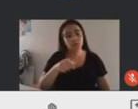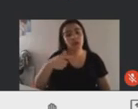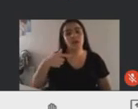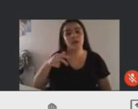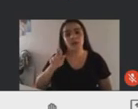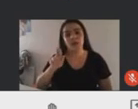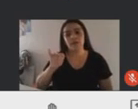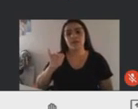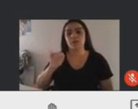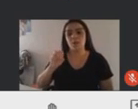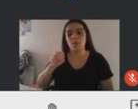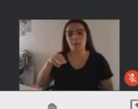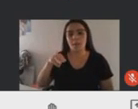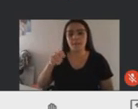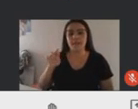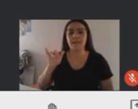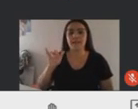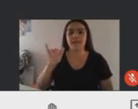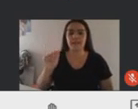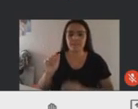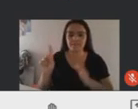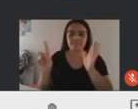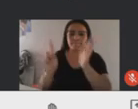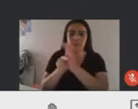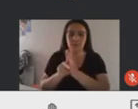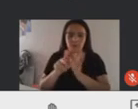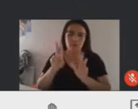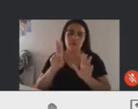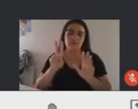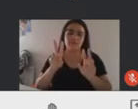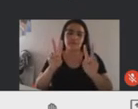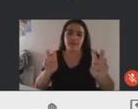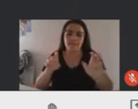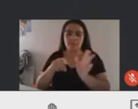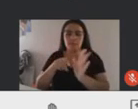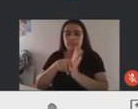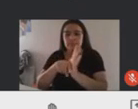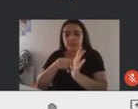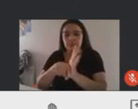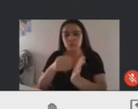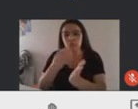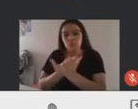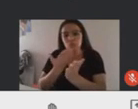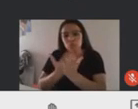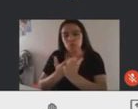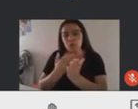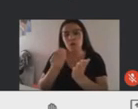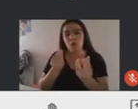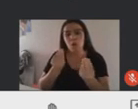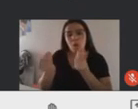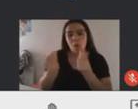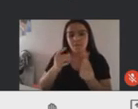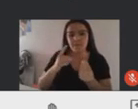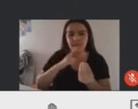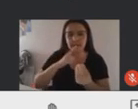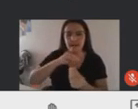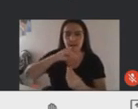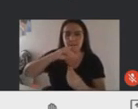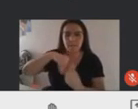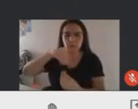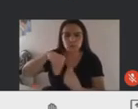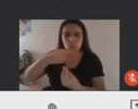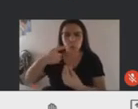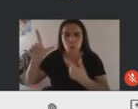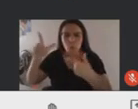do café especial dos demais cafés, ou de misturas, né, de adulteração,